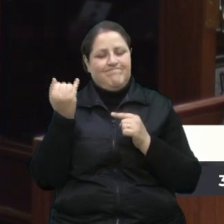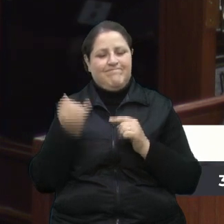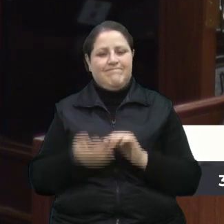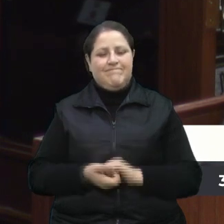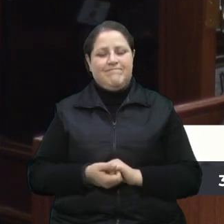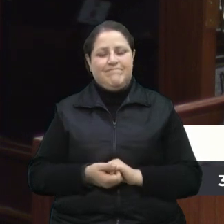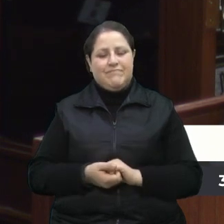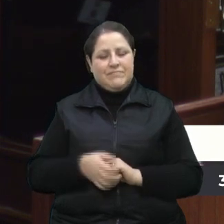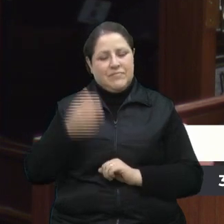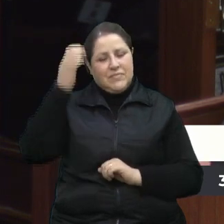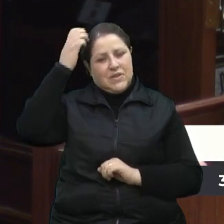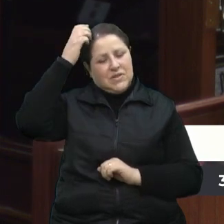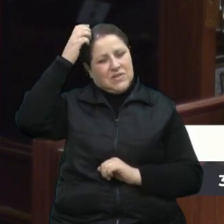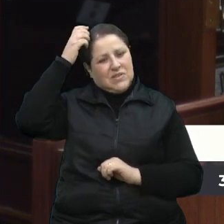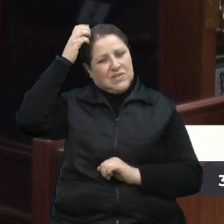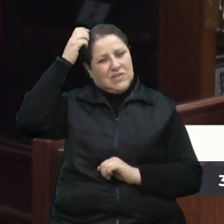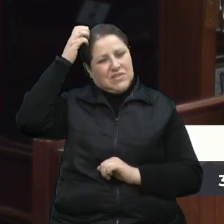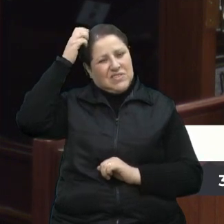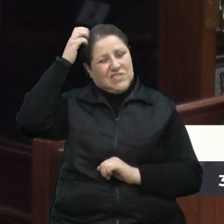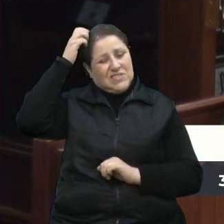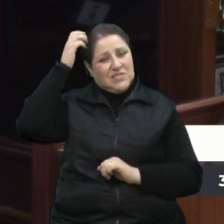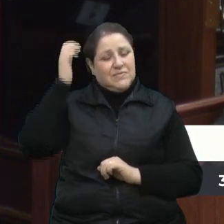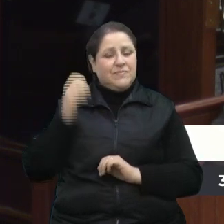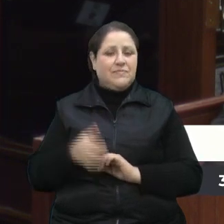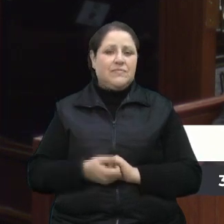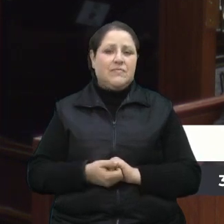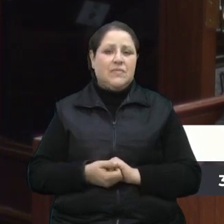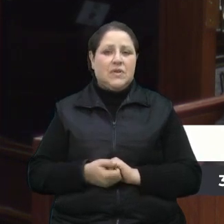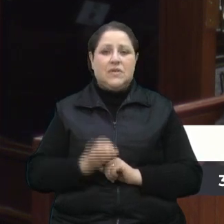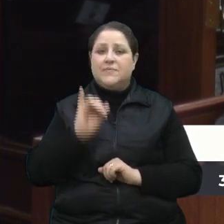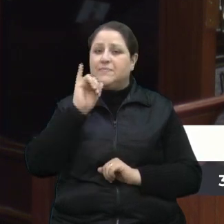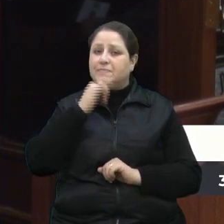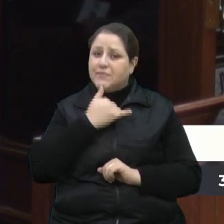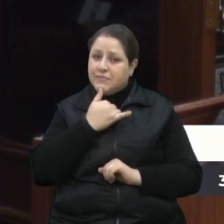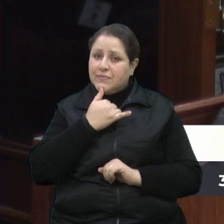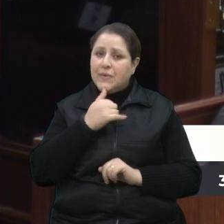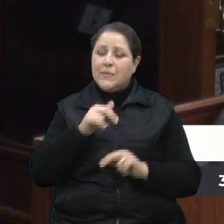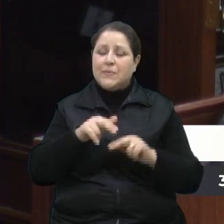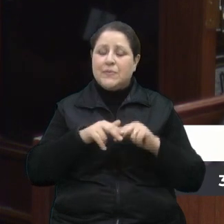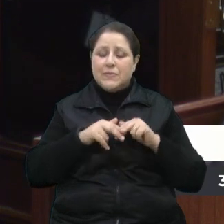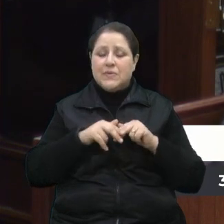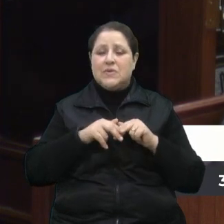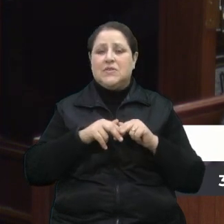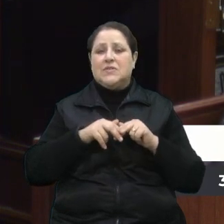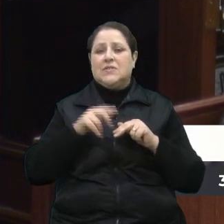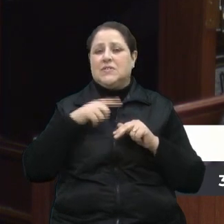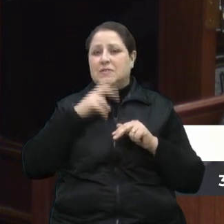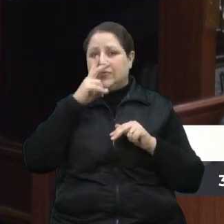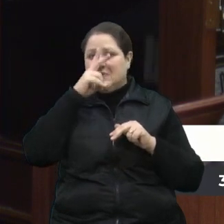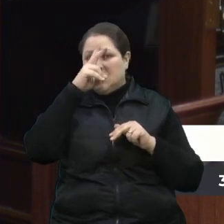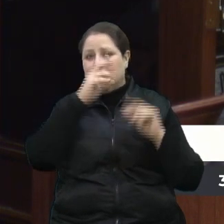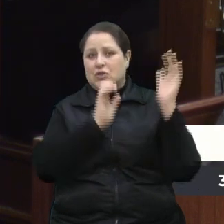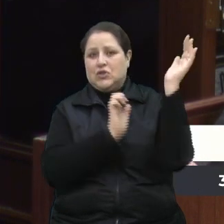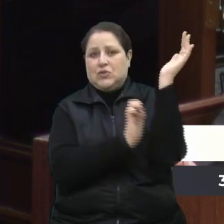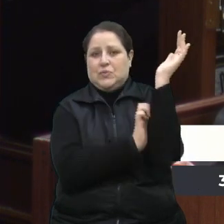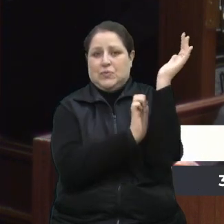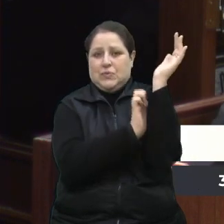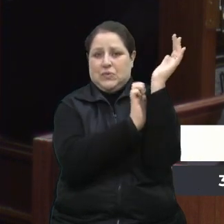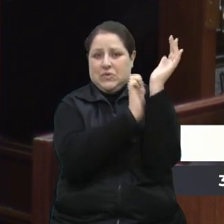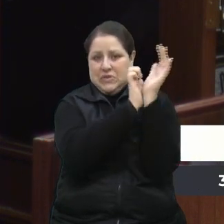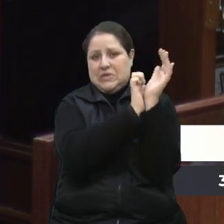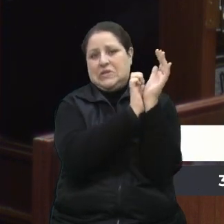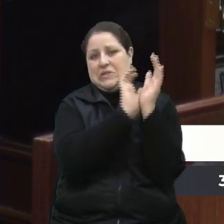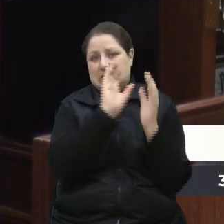que infelizmente por causa da Extrema burocracia que existe nos meios